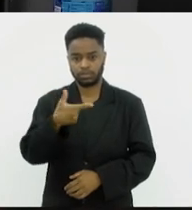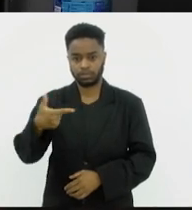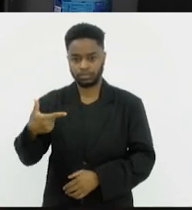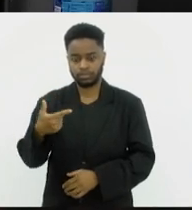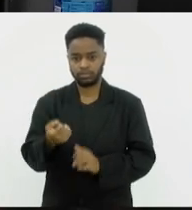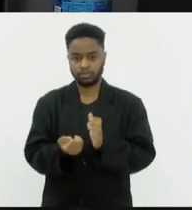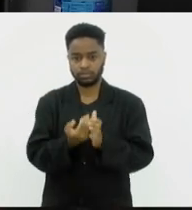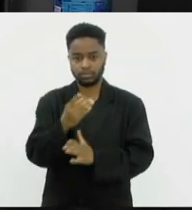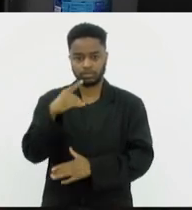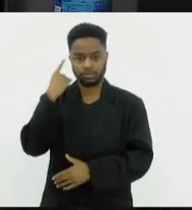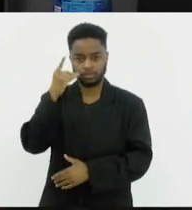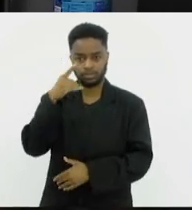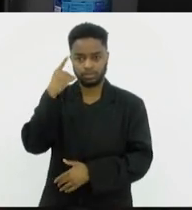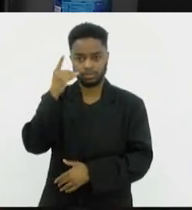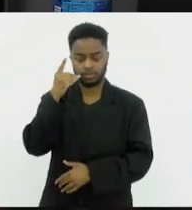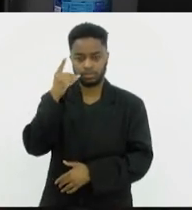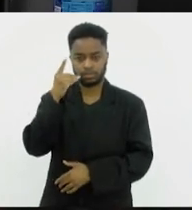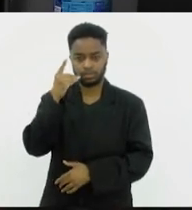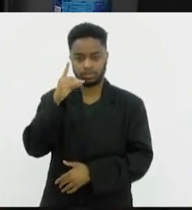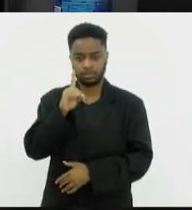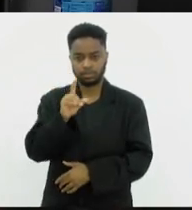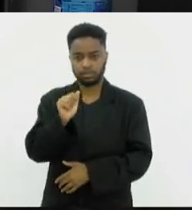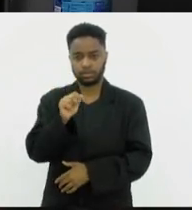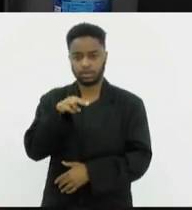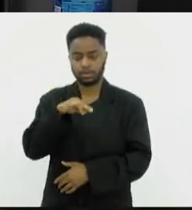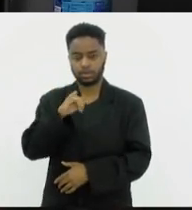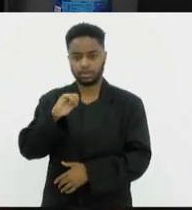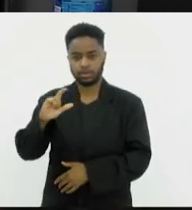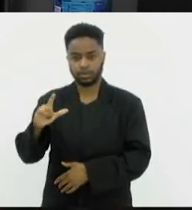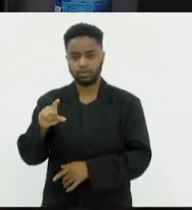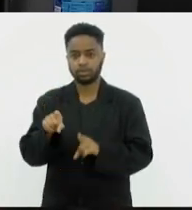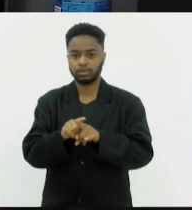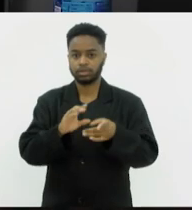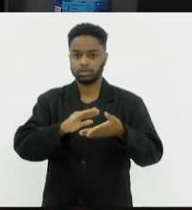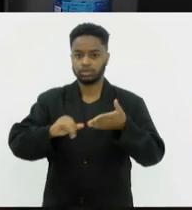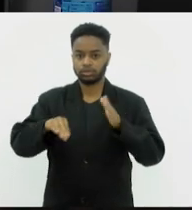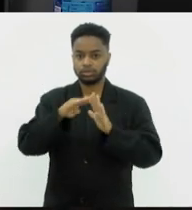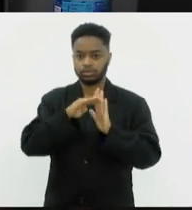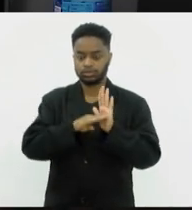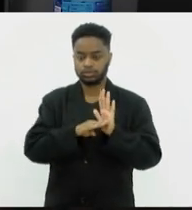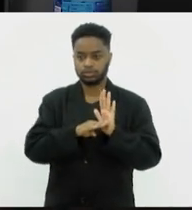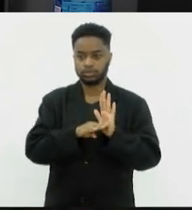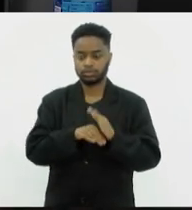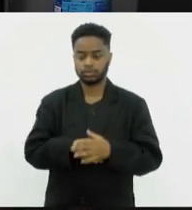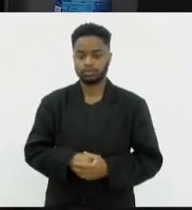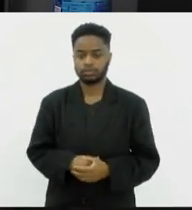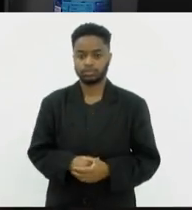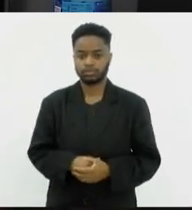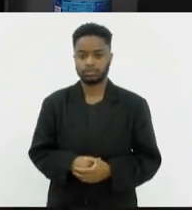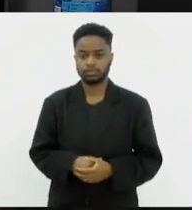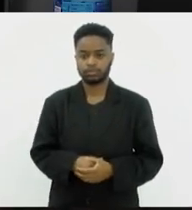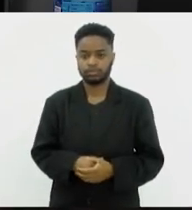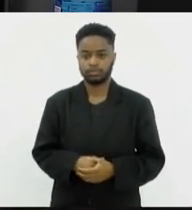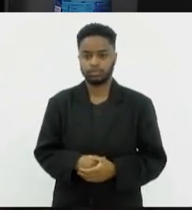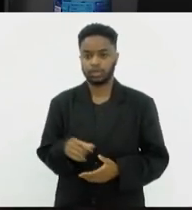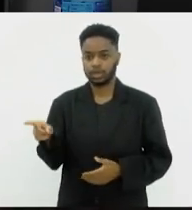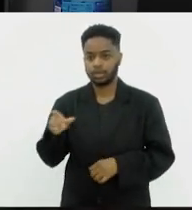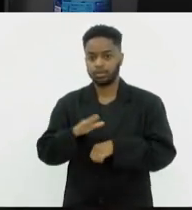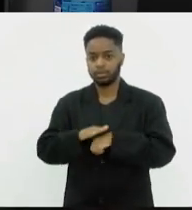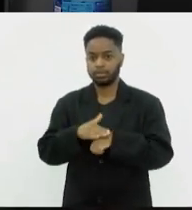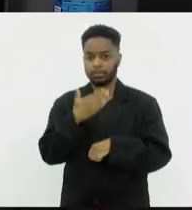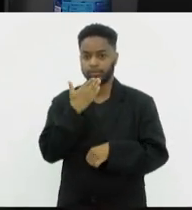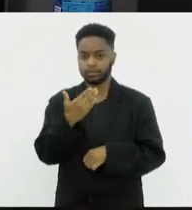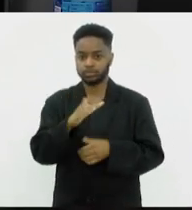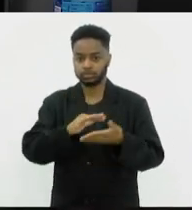5881/2022, de autoria do deputado Daniel Libreiron, que também retirar de pauta também, a pedido do